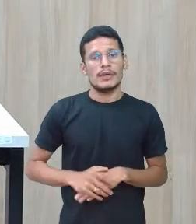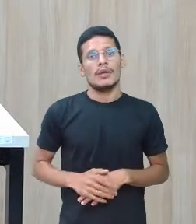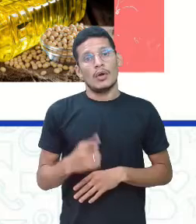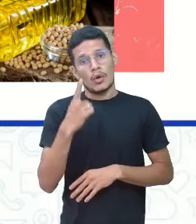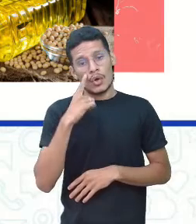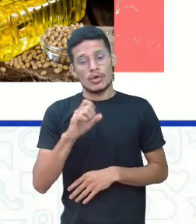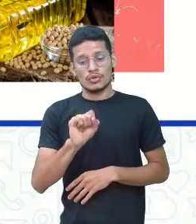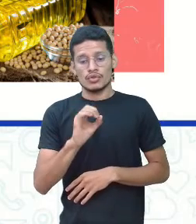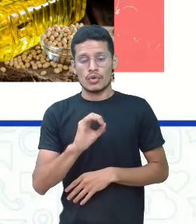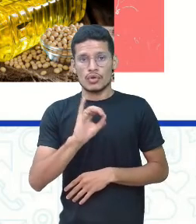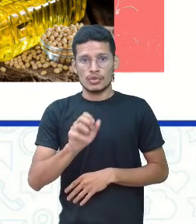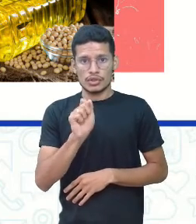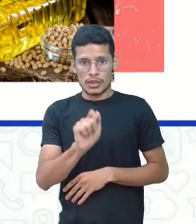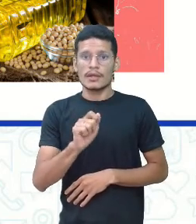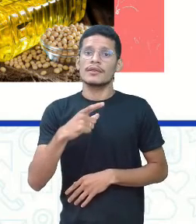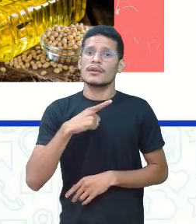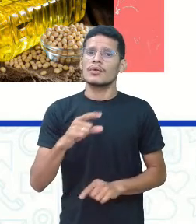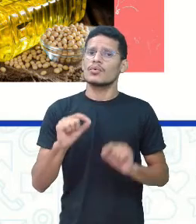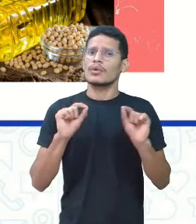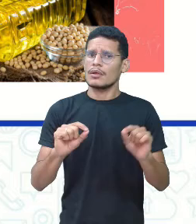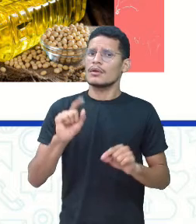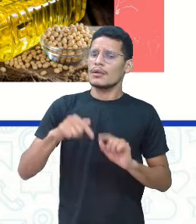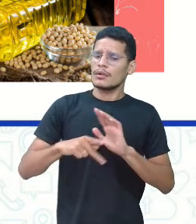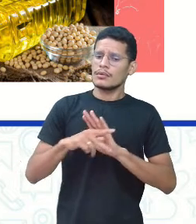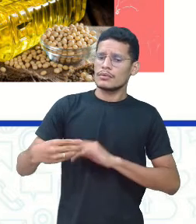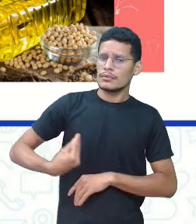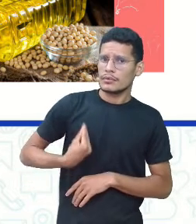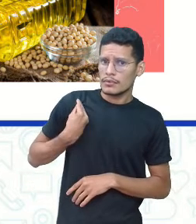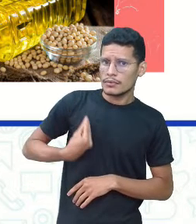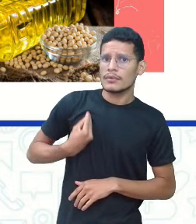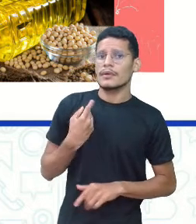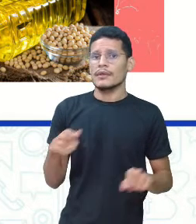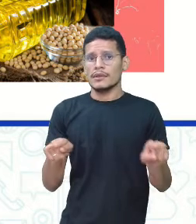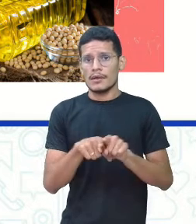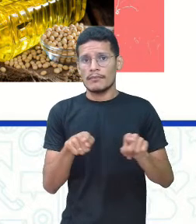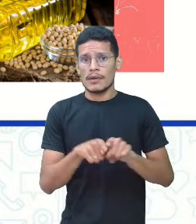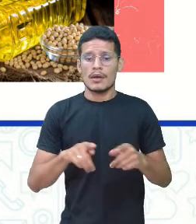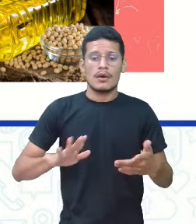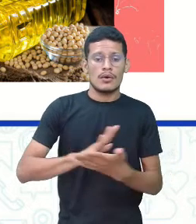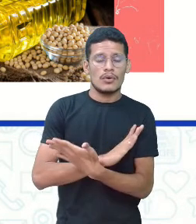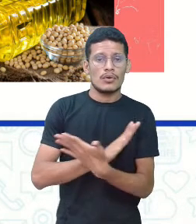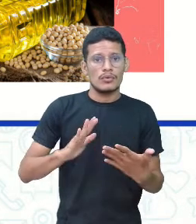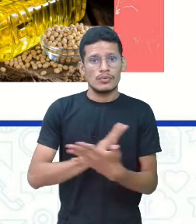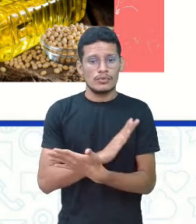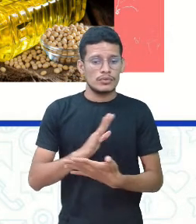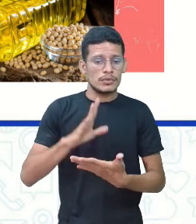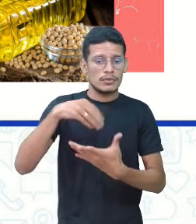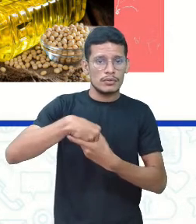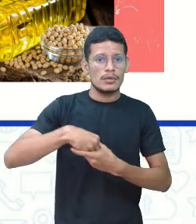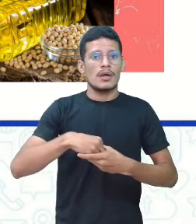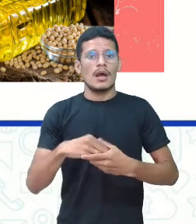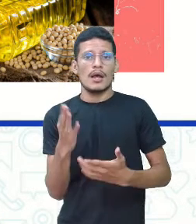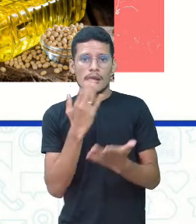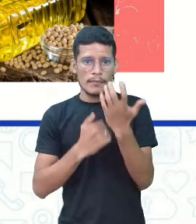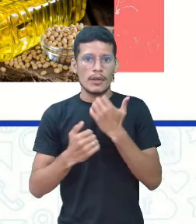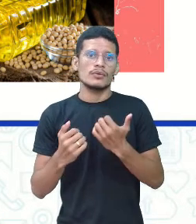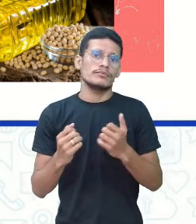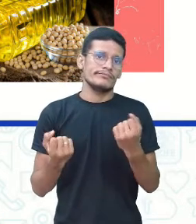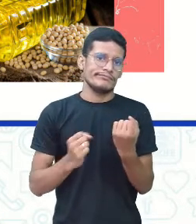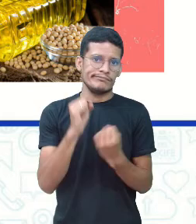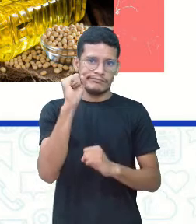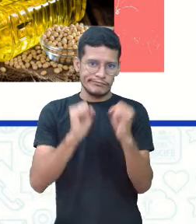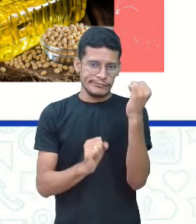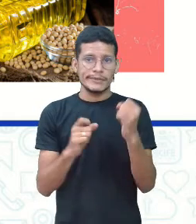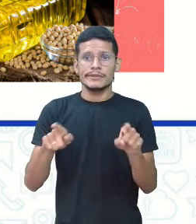por exemplo, né? A soja, ela está presente também em grande parte dos alimentos industrializados e